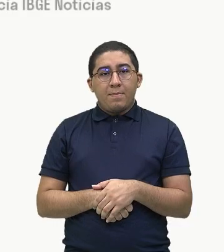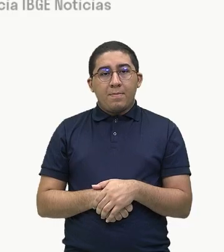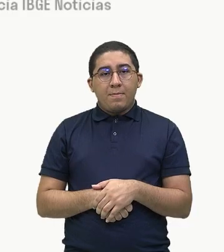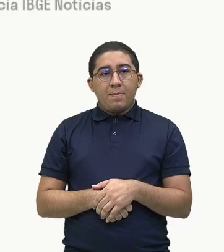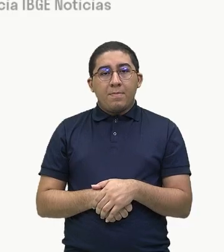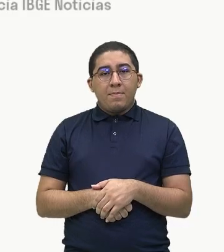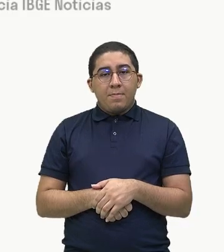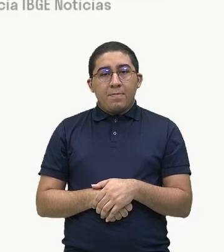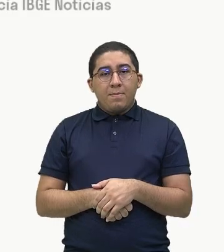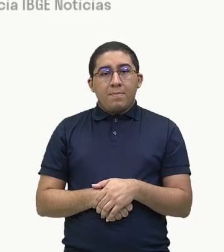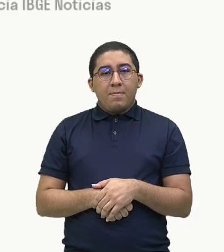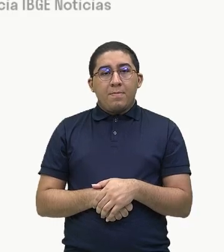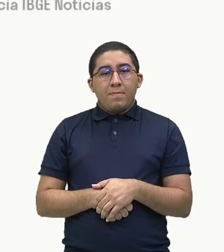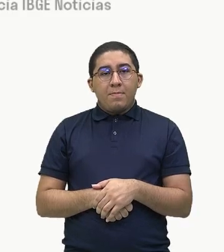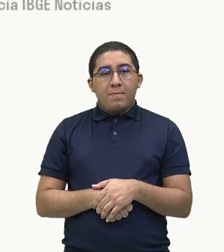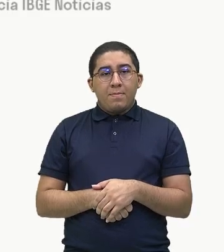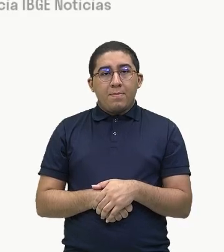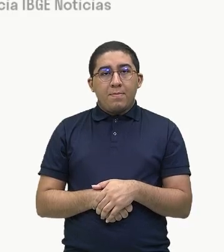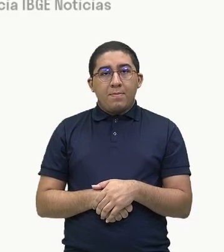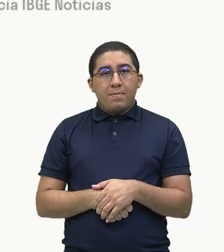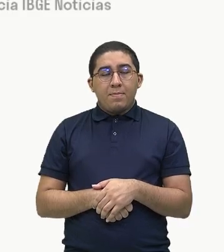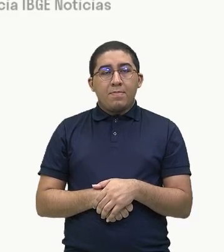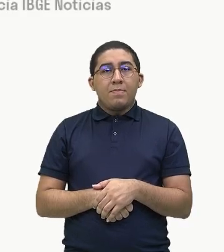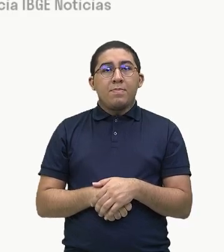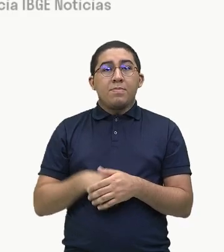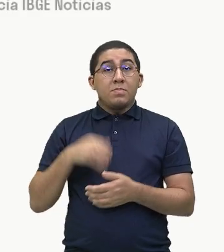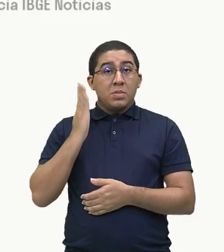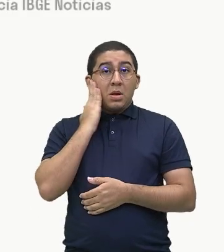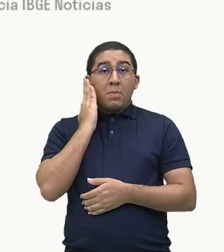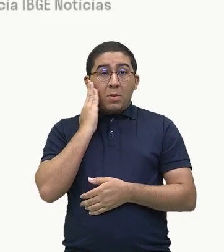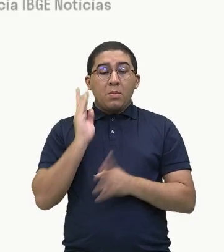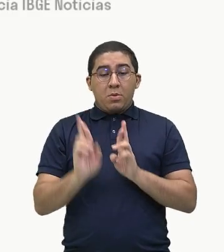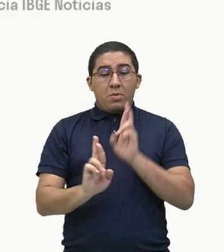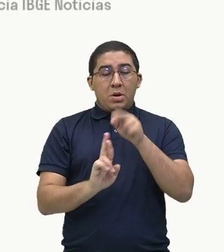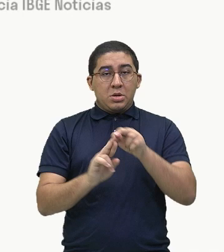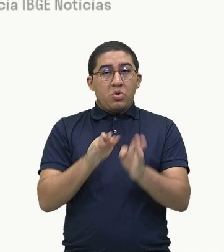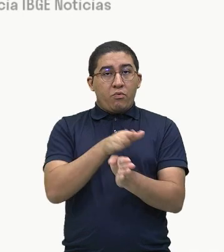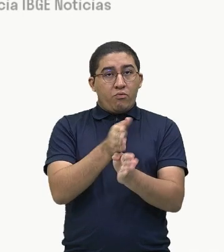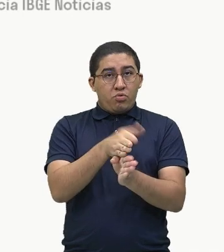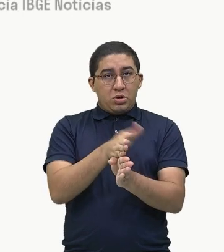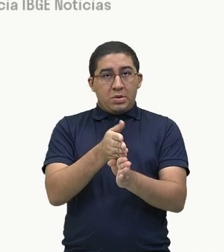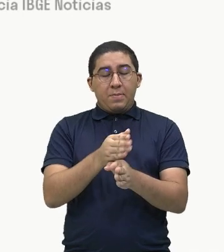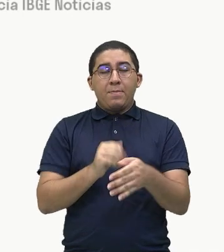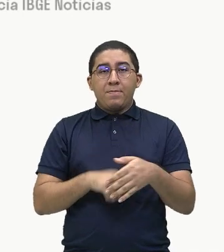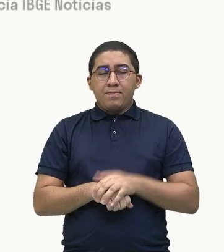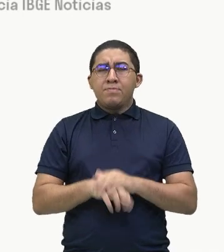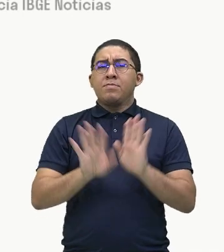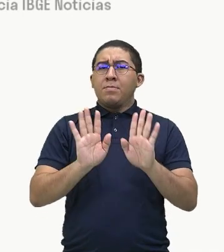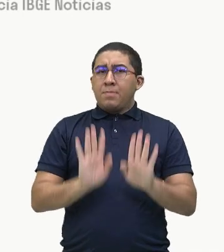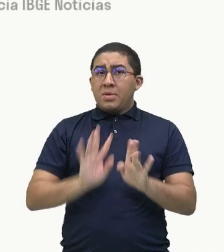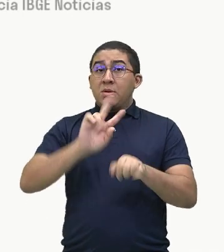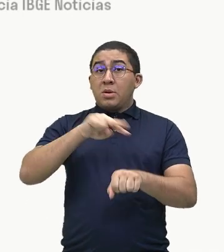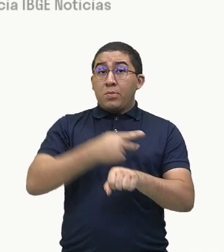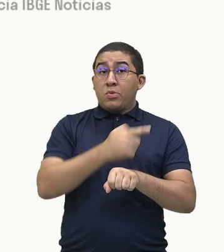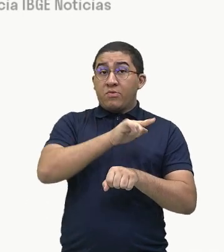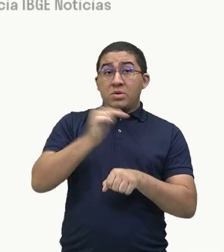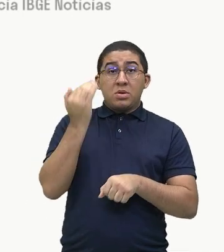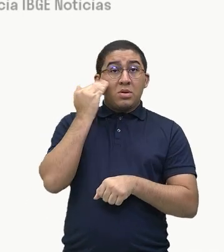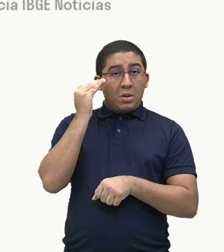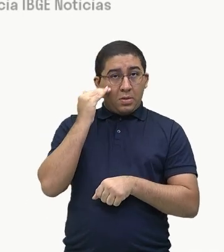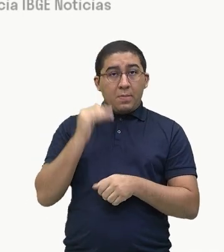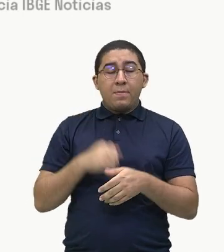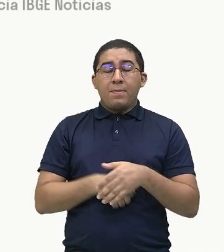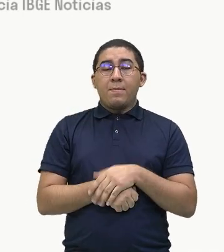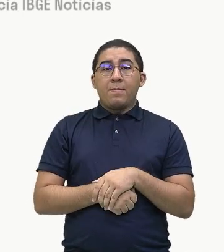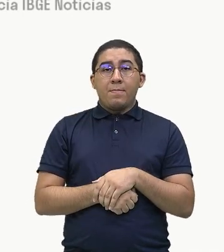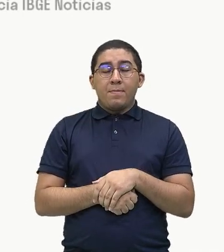essa configuração, a essas fronteiras, né, de cada um desses estados. Vocês vão já entender por quê. Uma parte